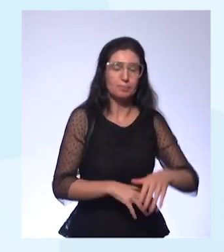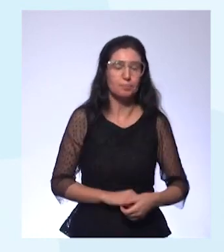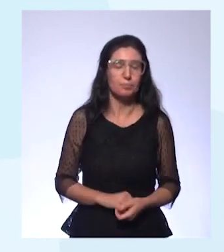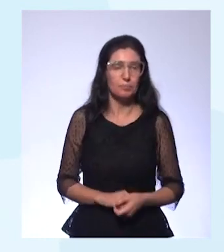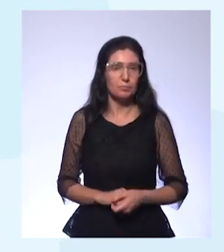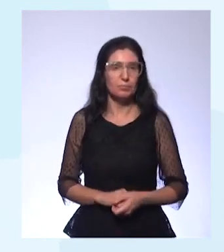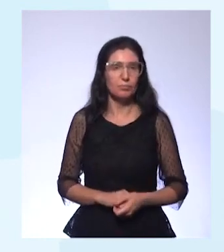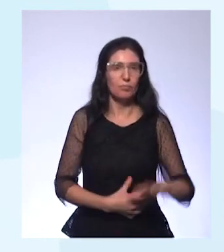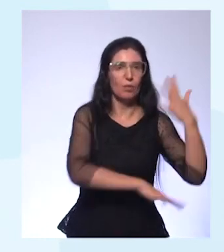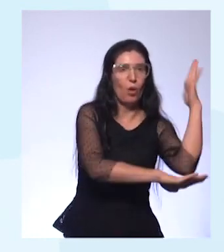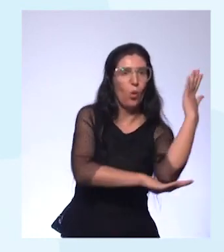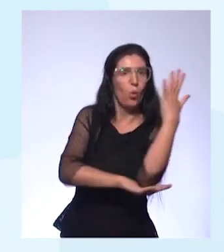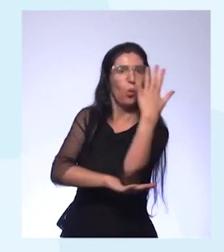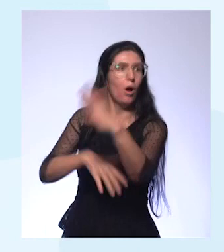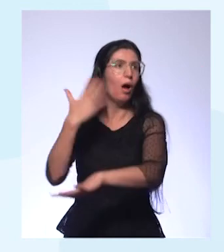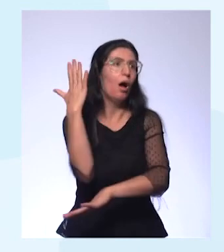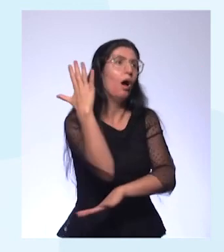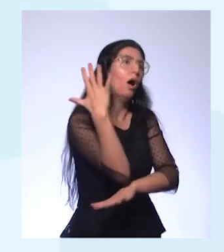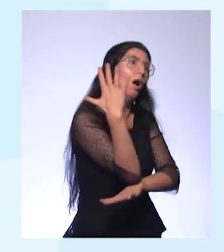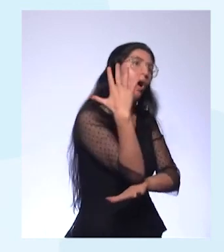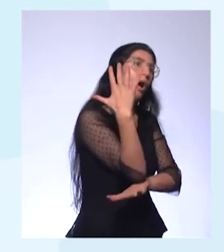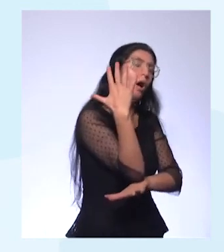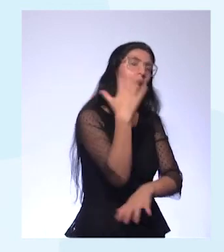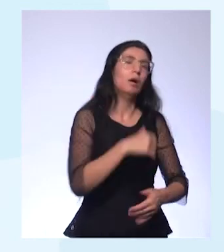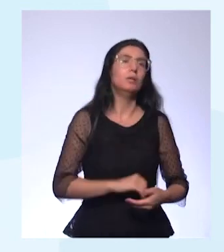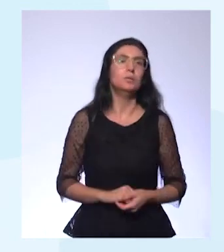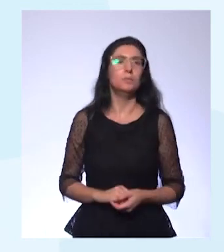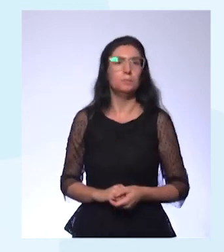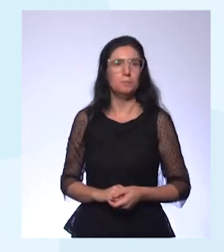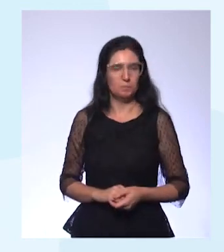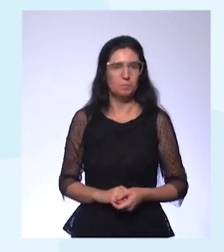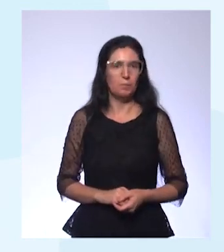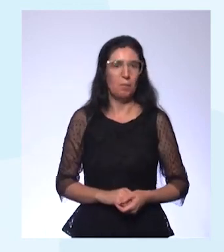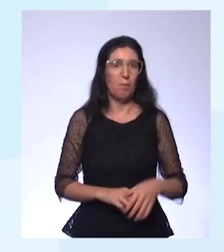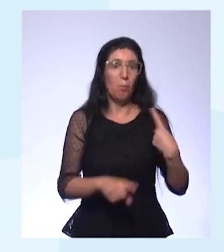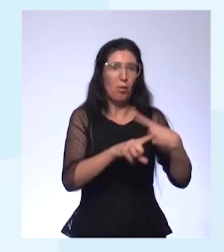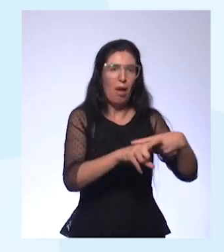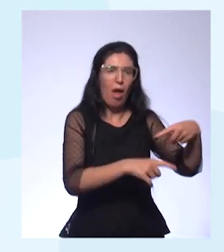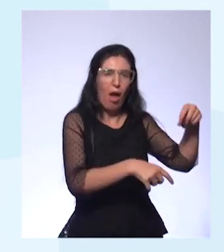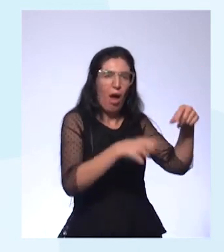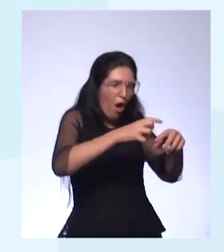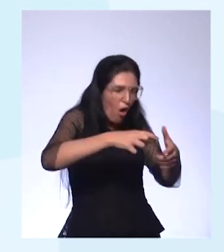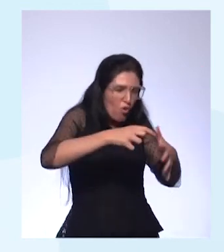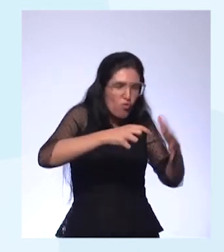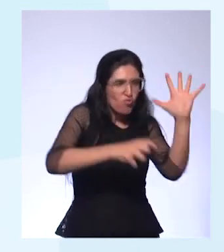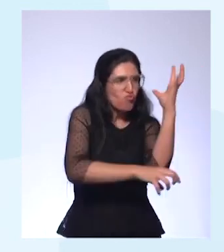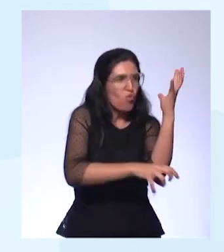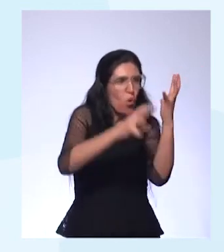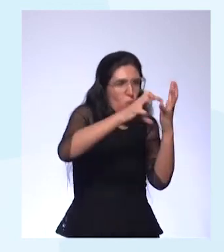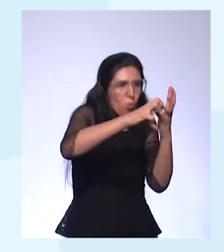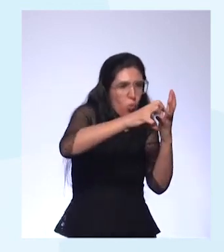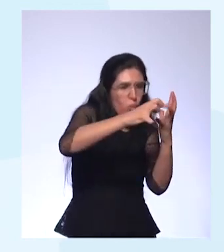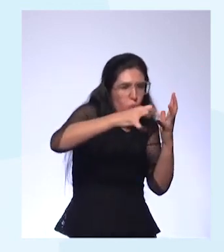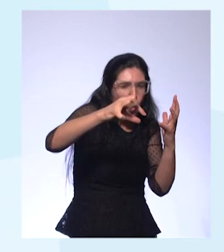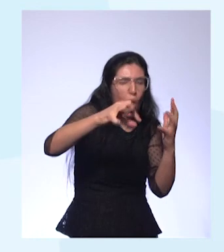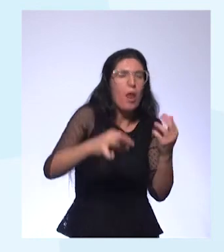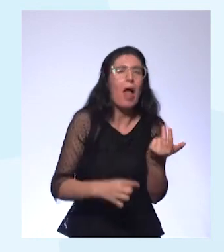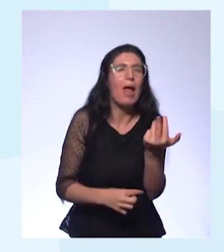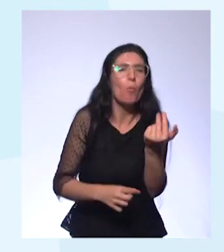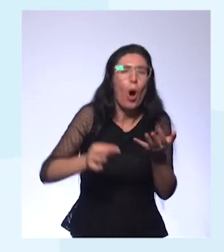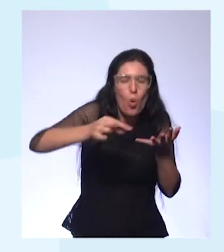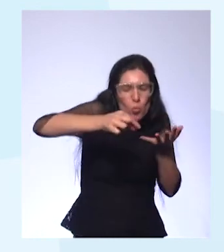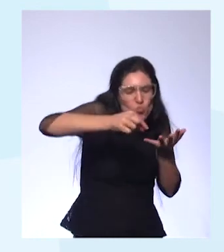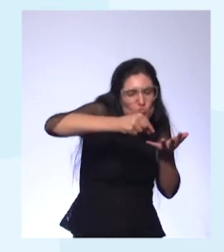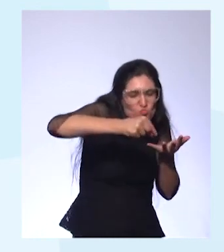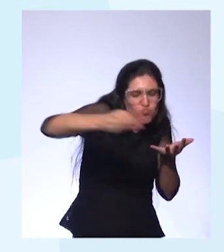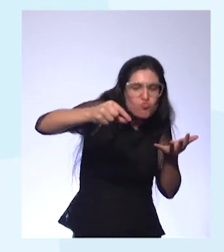de floresta acicalifoliada, por causa que as folhas aí têm o formato de agulhas, tudo bem? Então, nós